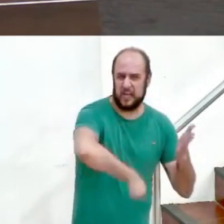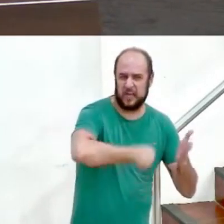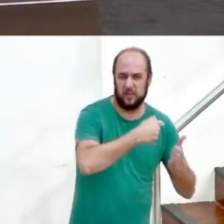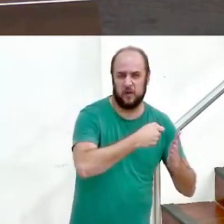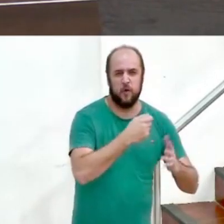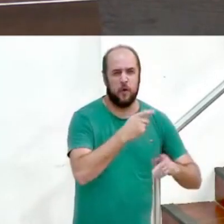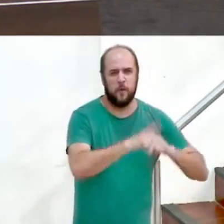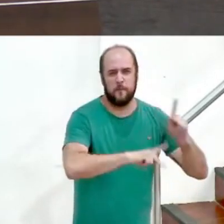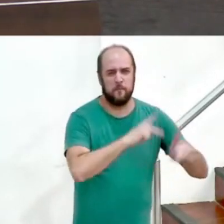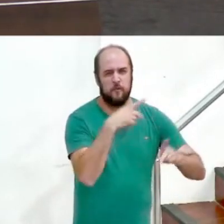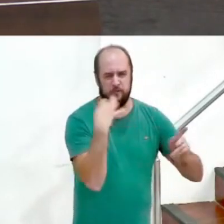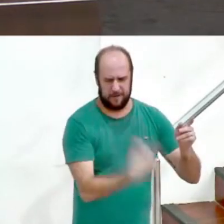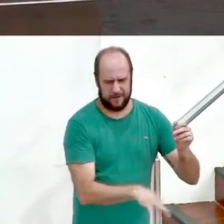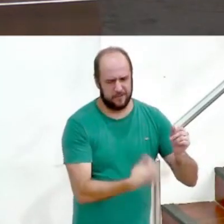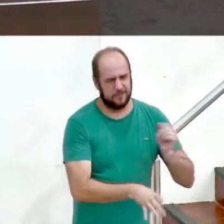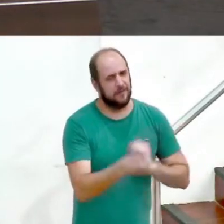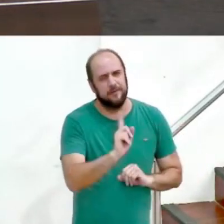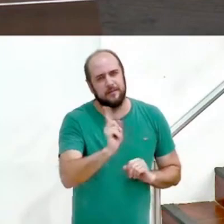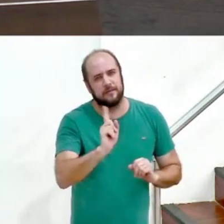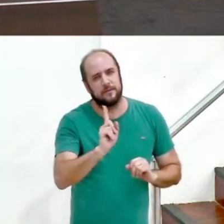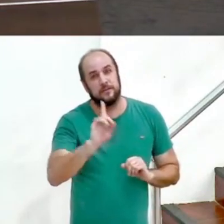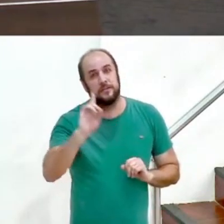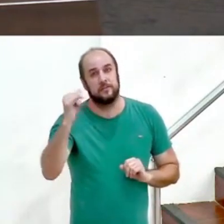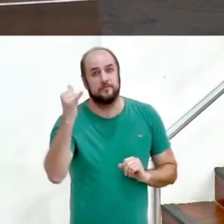mas Ele está vindo com palavras de